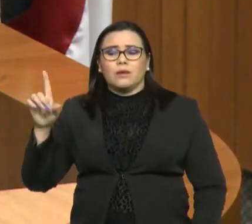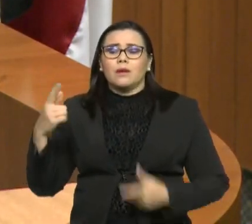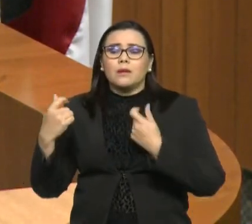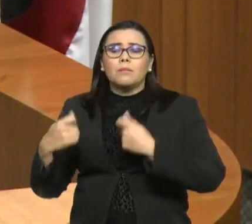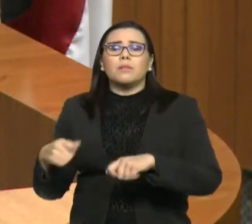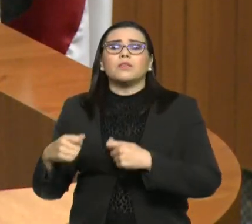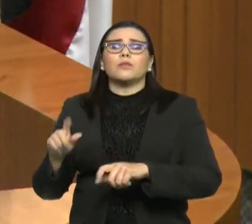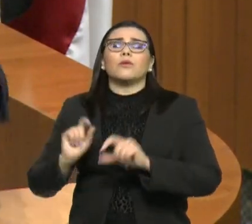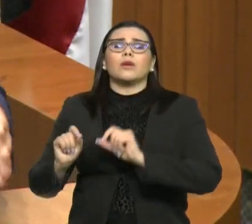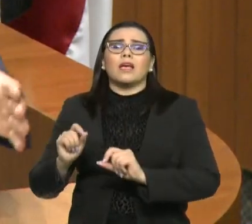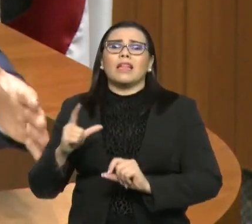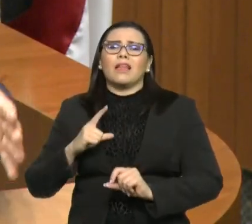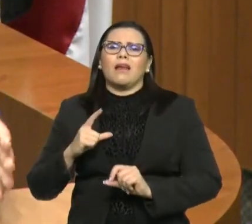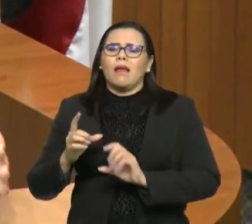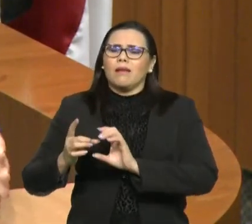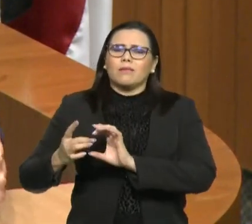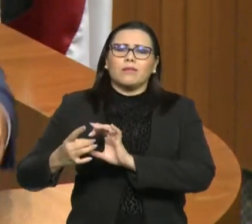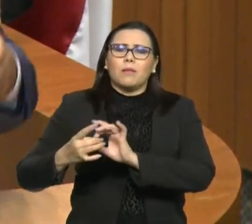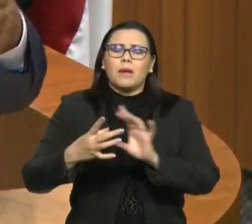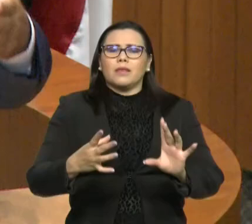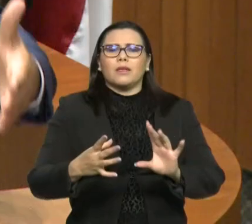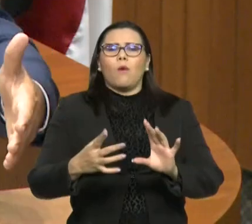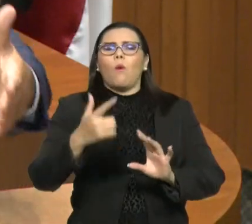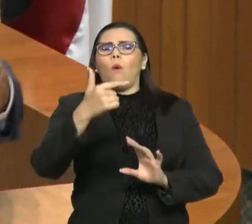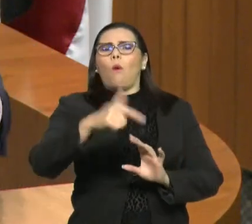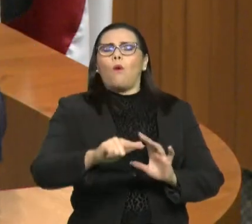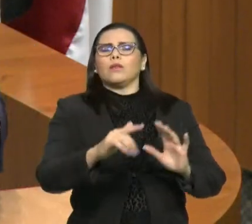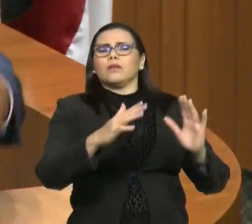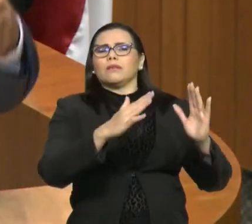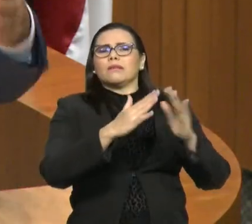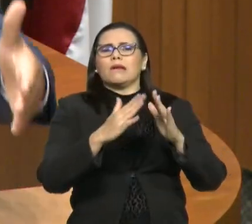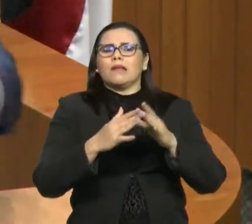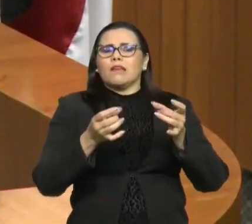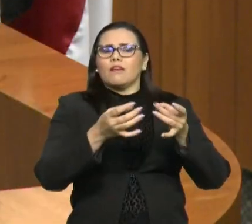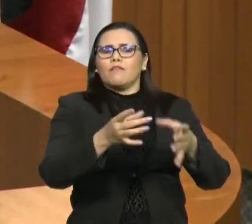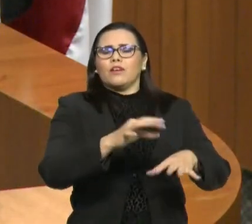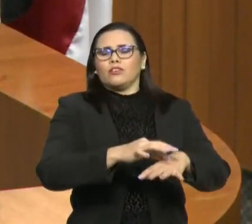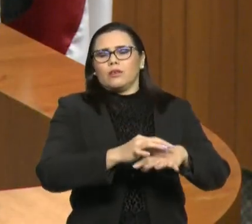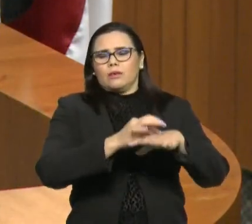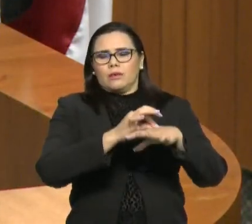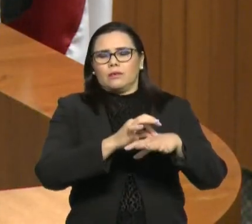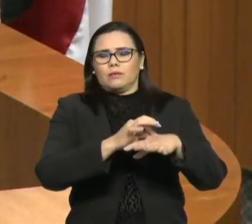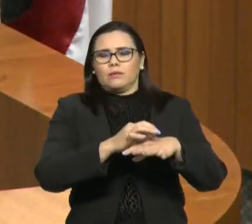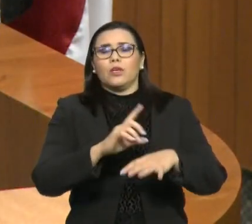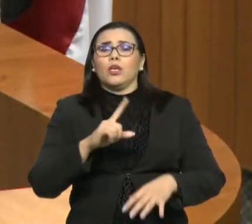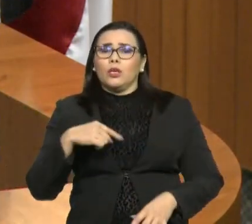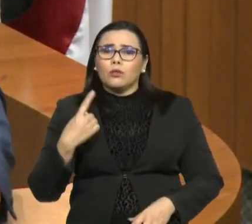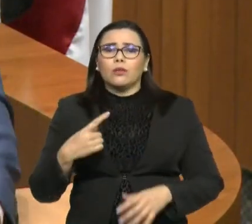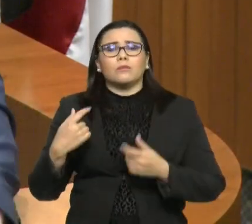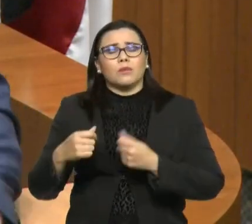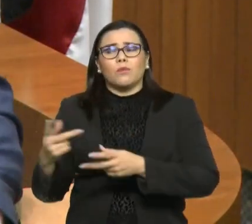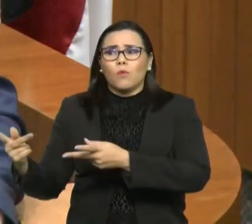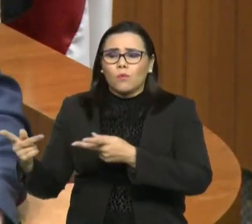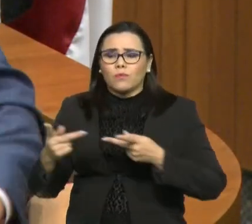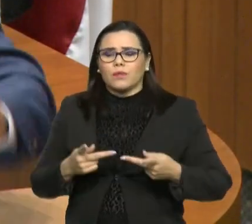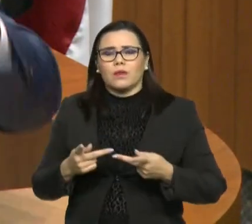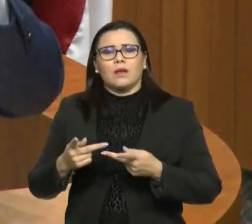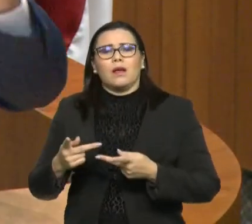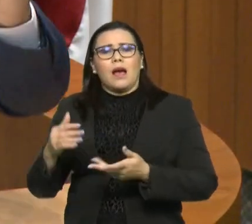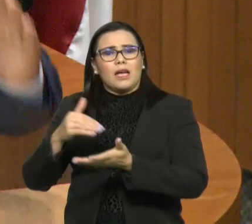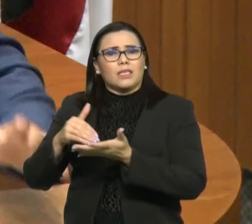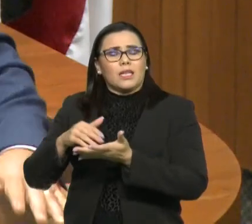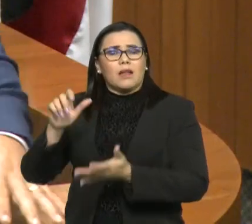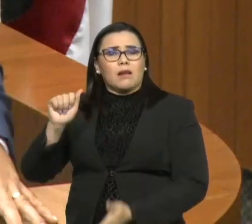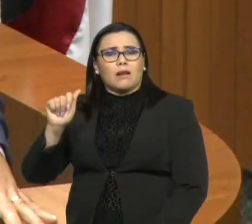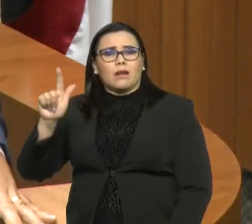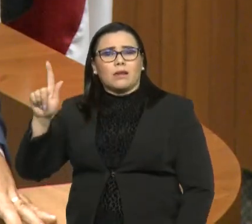Maranhão. Isso é um ponto que nós temos que tratar, convidar a AGED, convidar o governo do Estado. Eu tenho a convicção de que